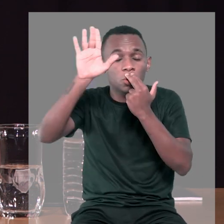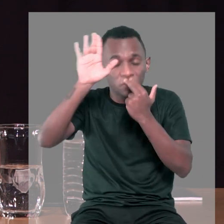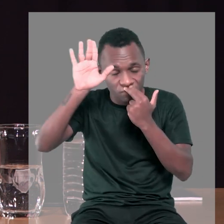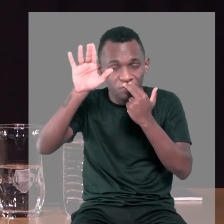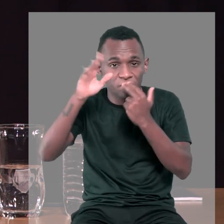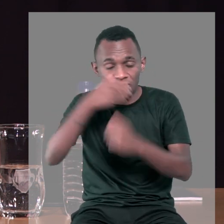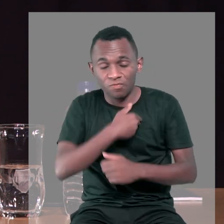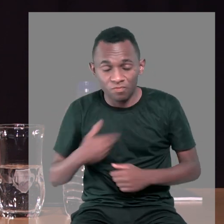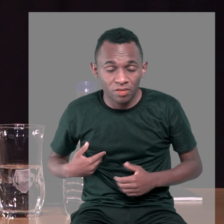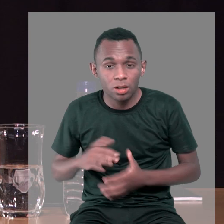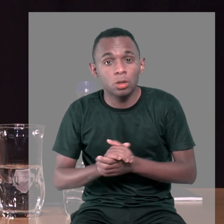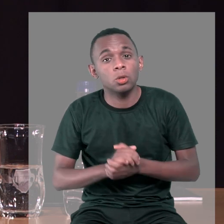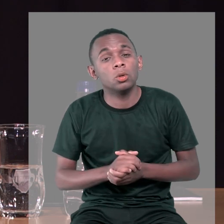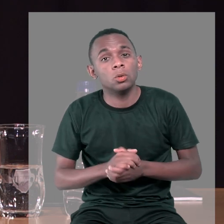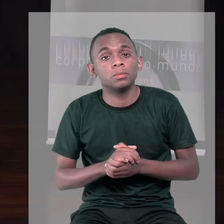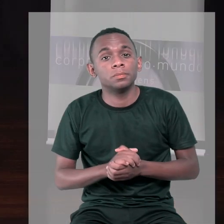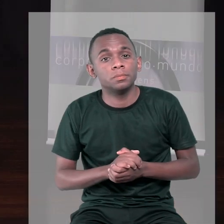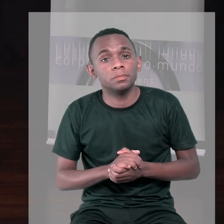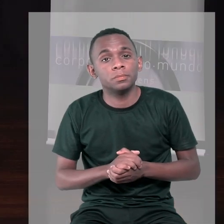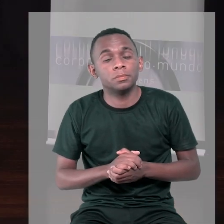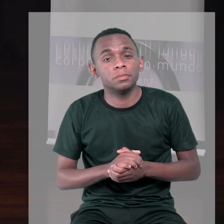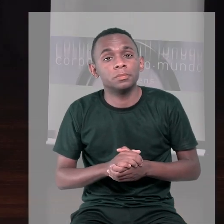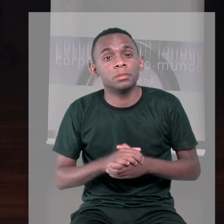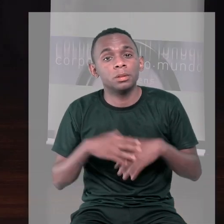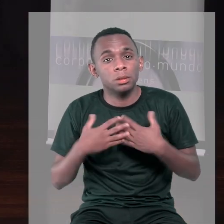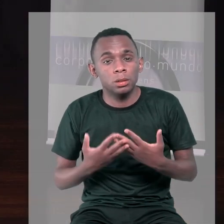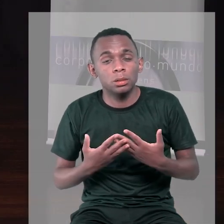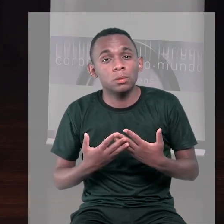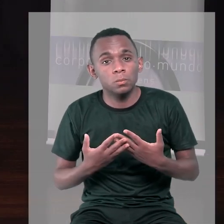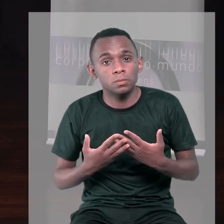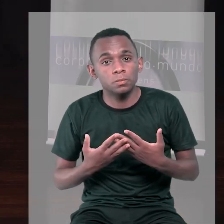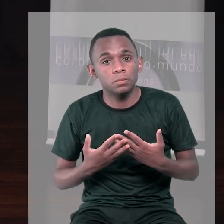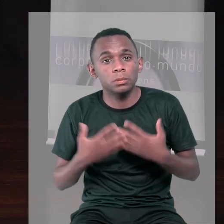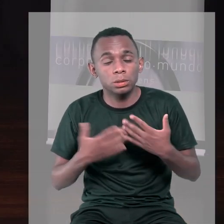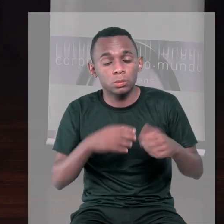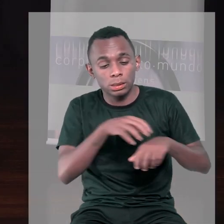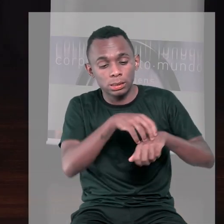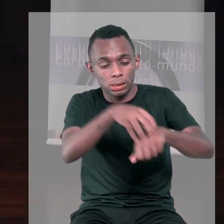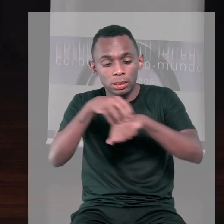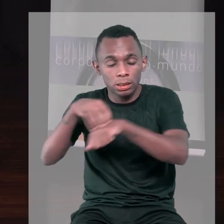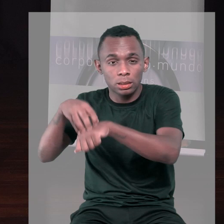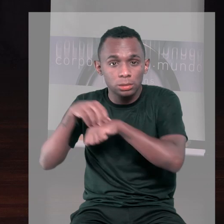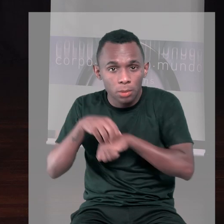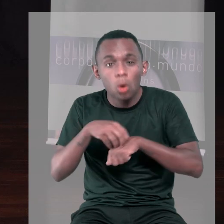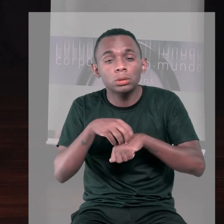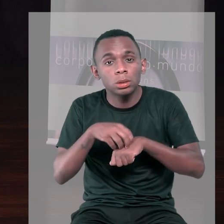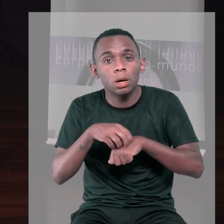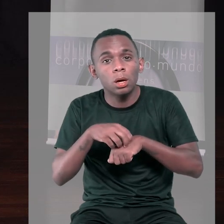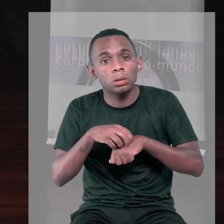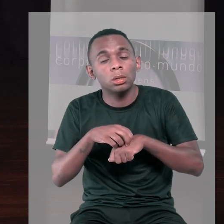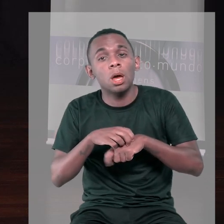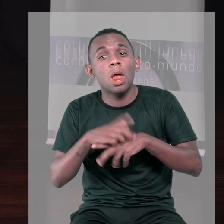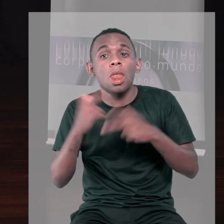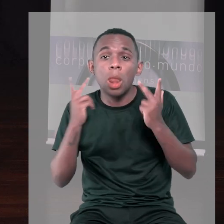no encaminhamento dos perseguidos pelo regime nazista aos campos de concentração e aos campos de